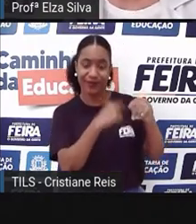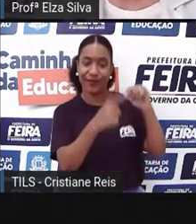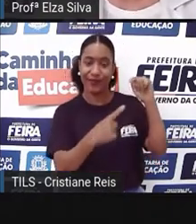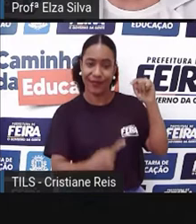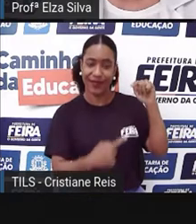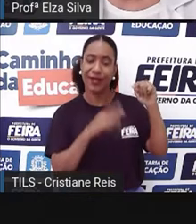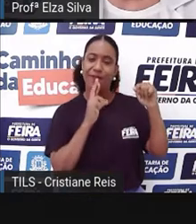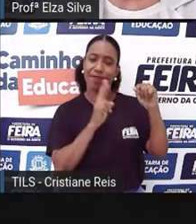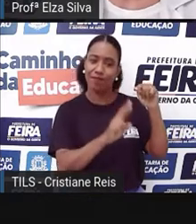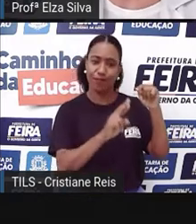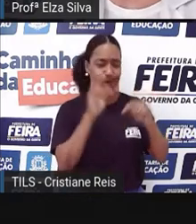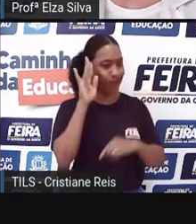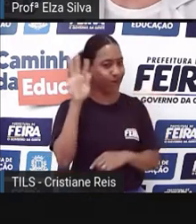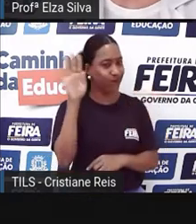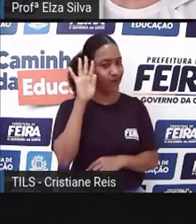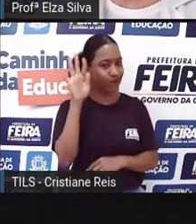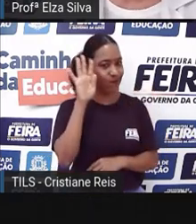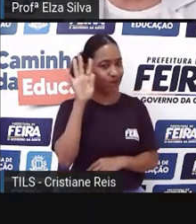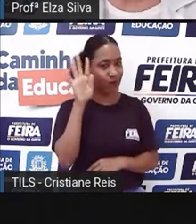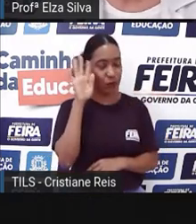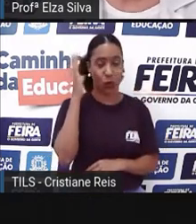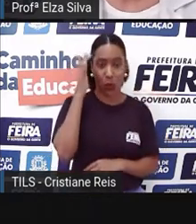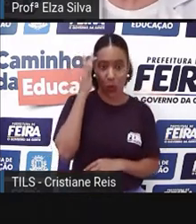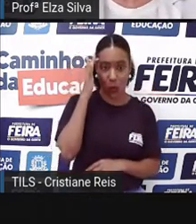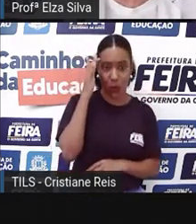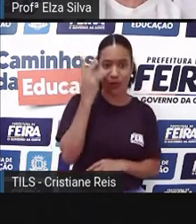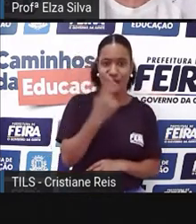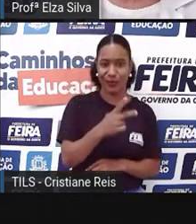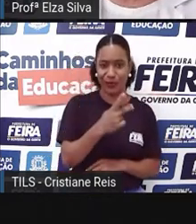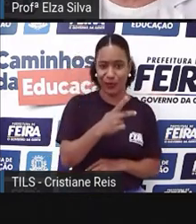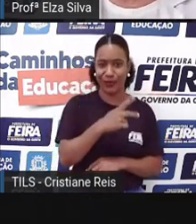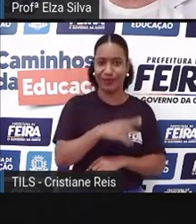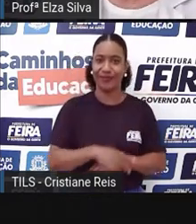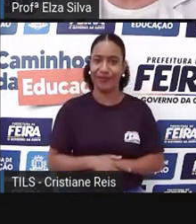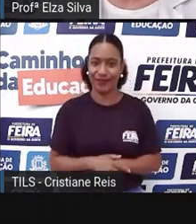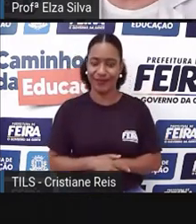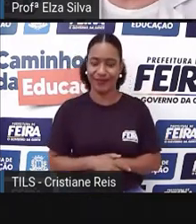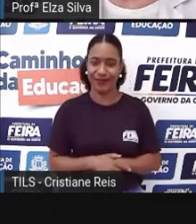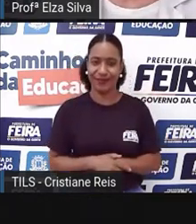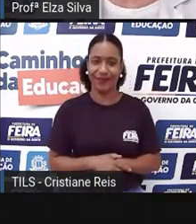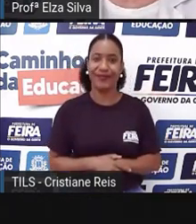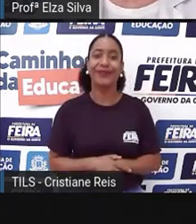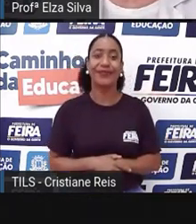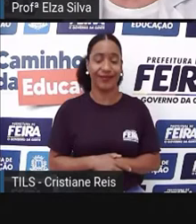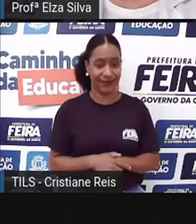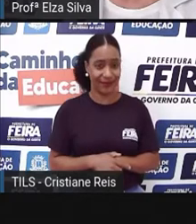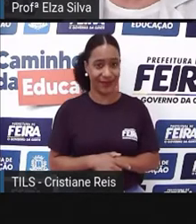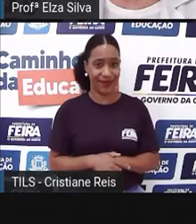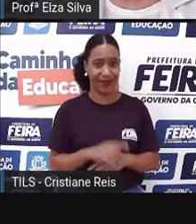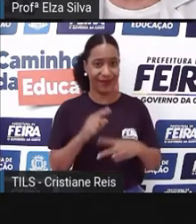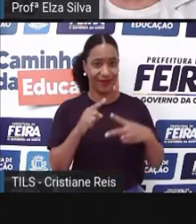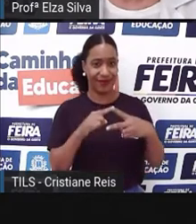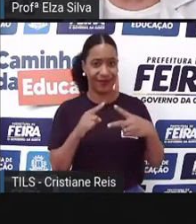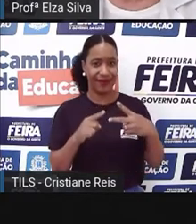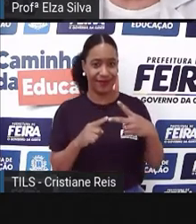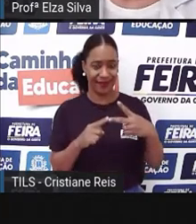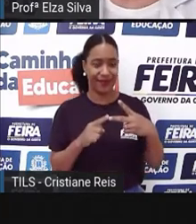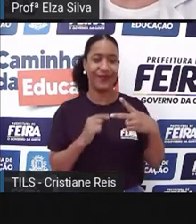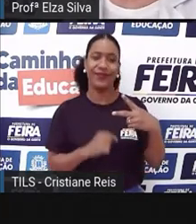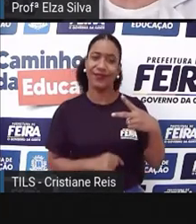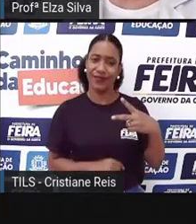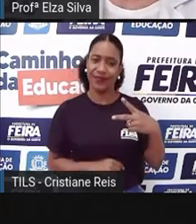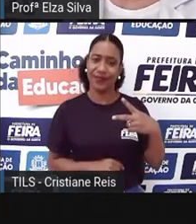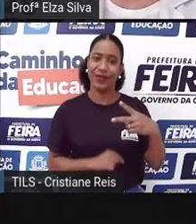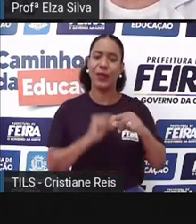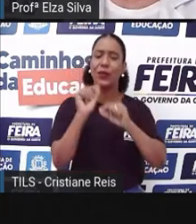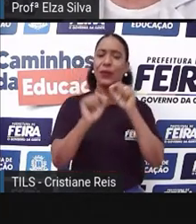seus conhecimentos. What is a hobby? Que é um hobby? What is leisure time? Né? O